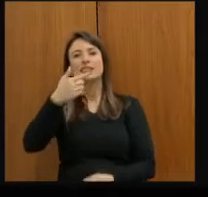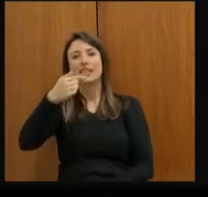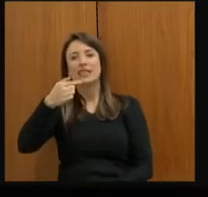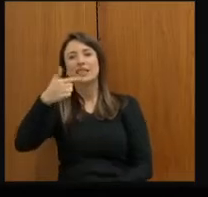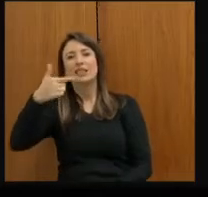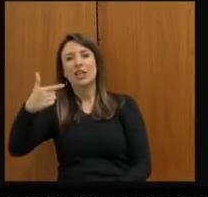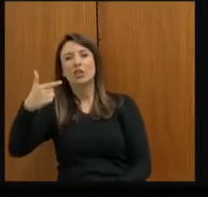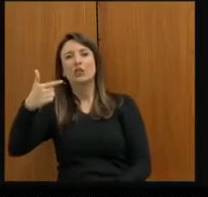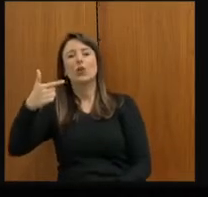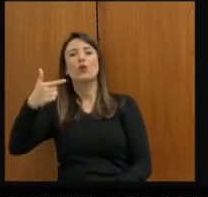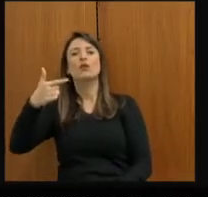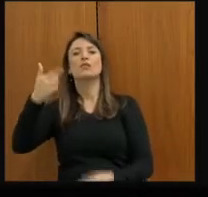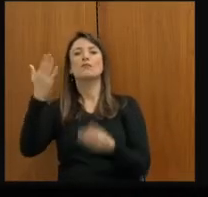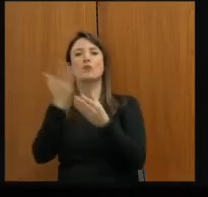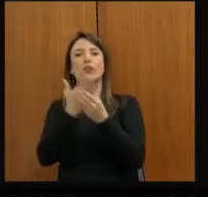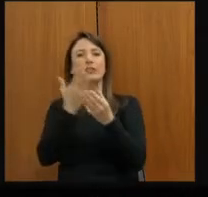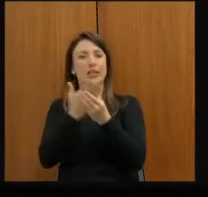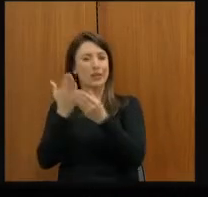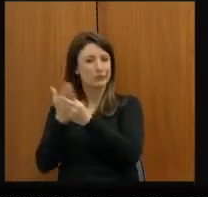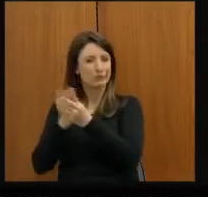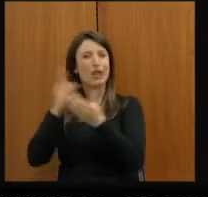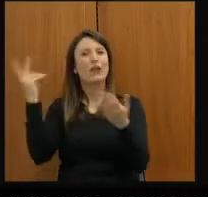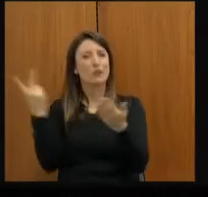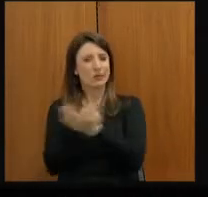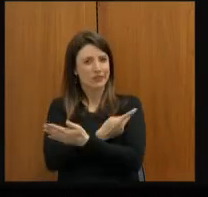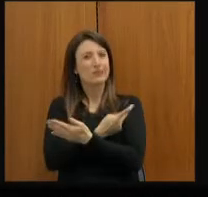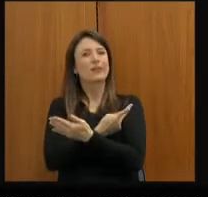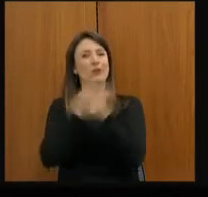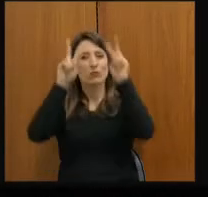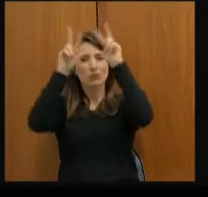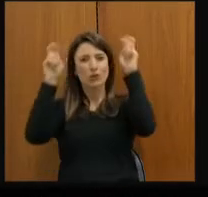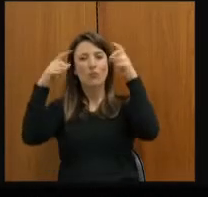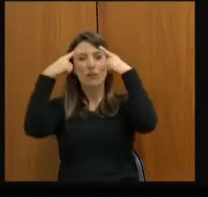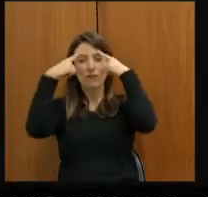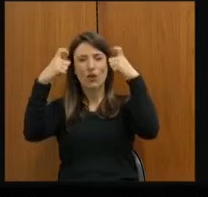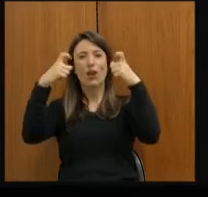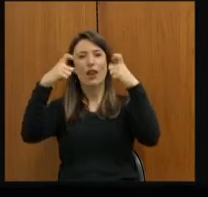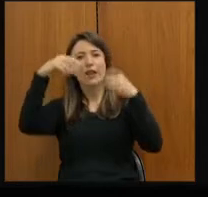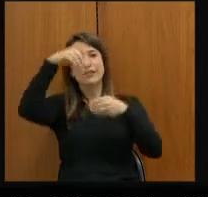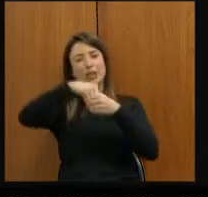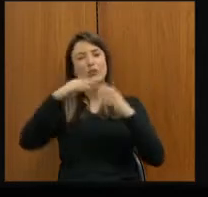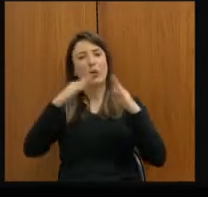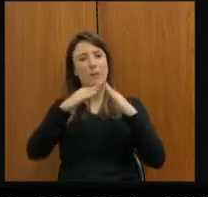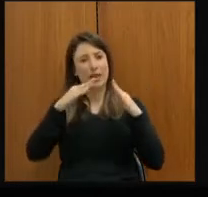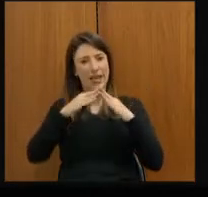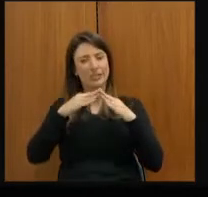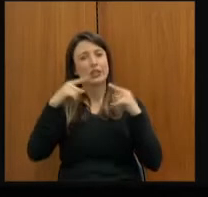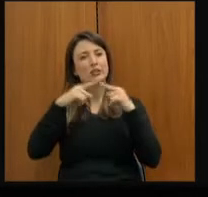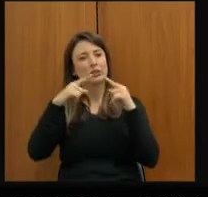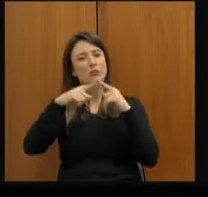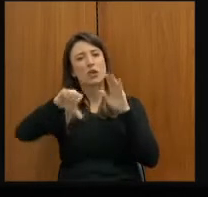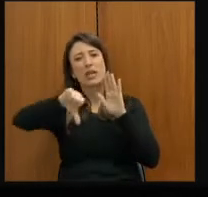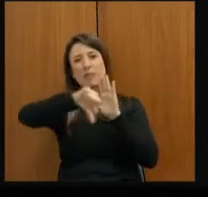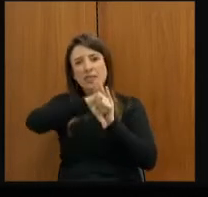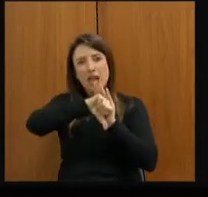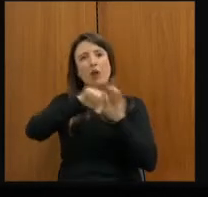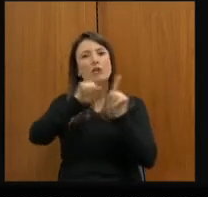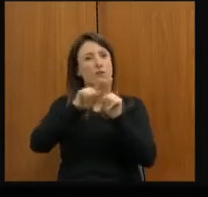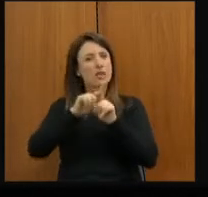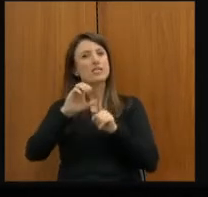1478 processos sobre violência doméstica de natureza criminal e cível